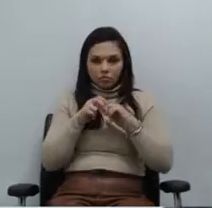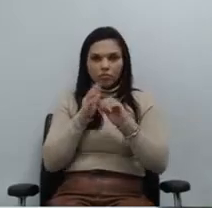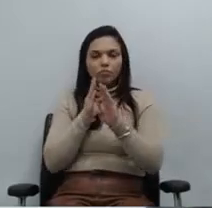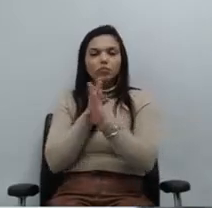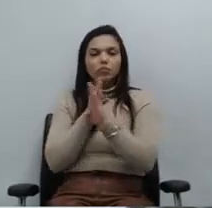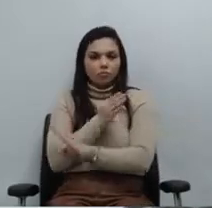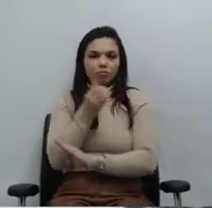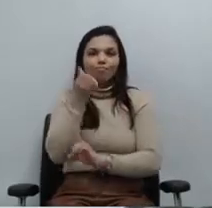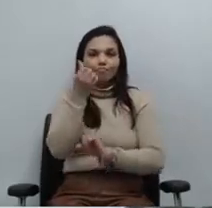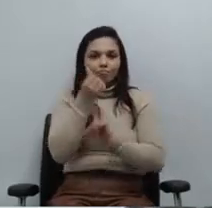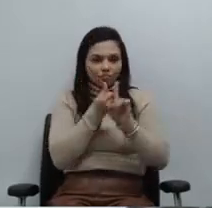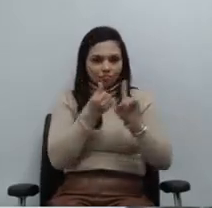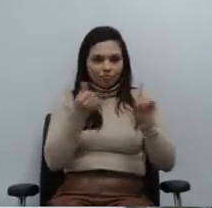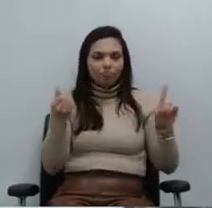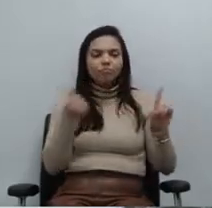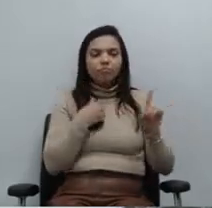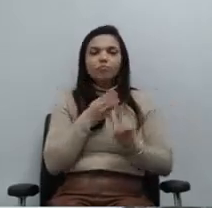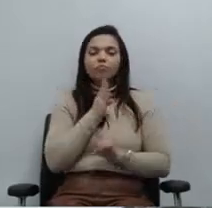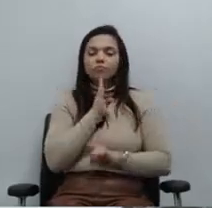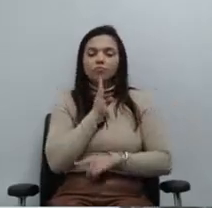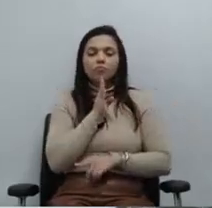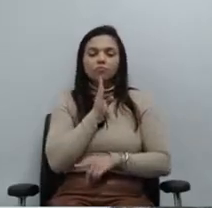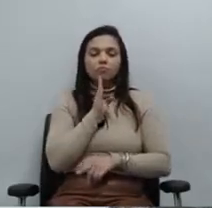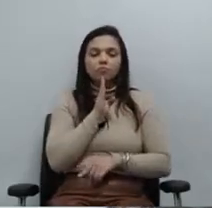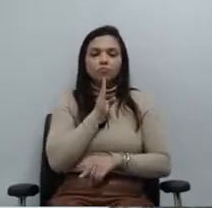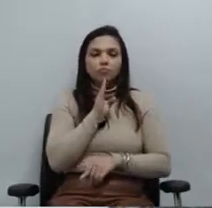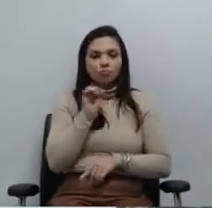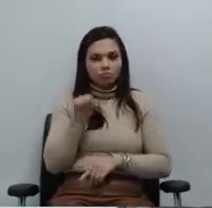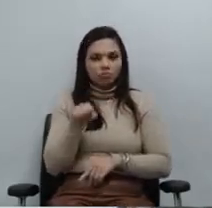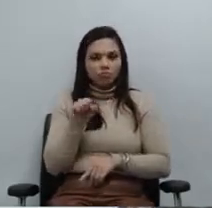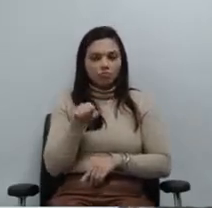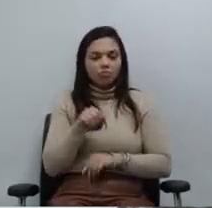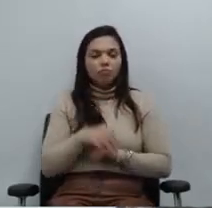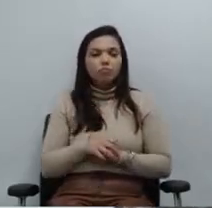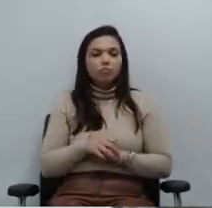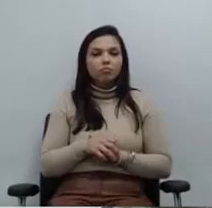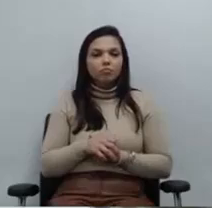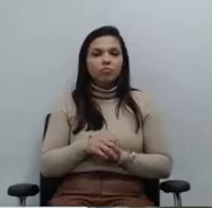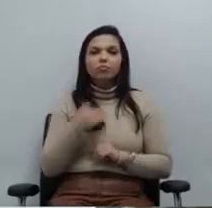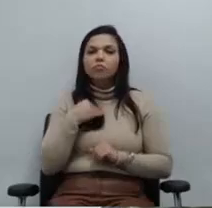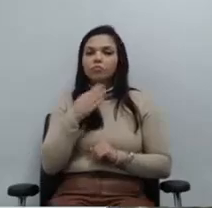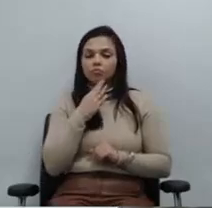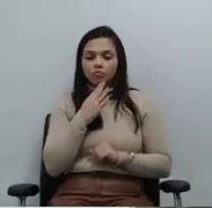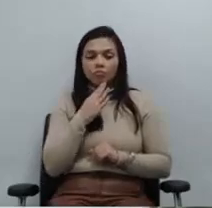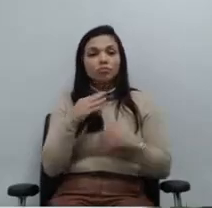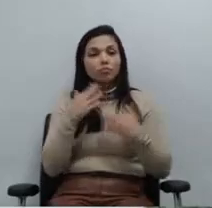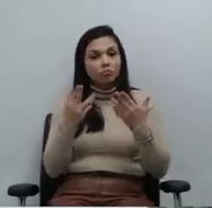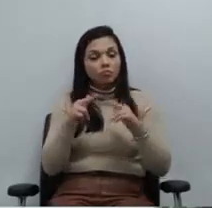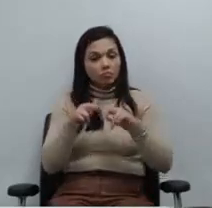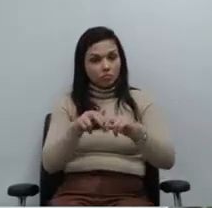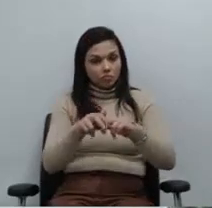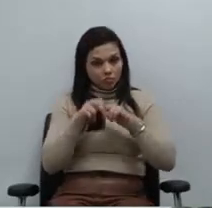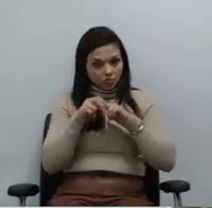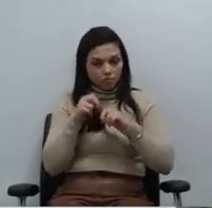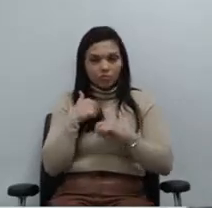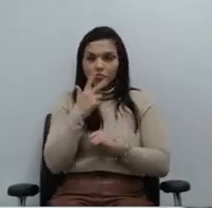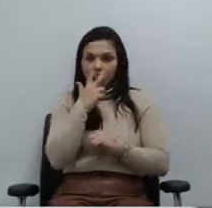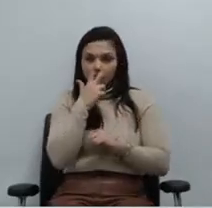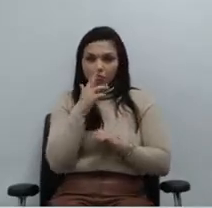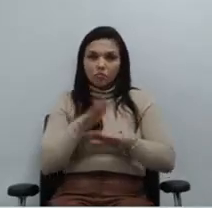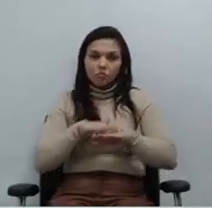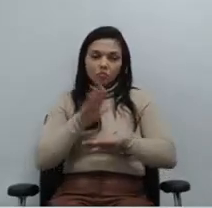Sim. Eu conheço esse precedente, eu vi, é até de uma defensora, né? Sim, eu tenho esse precedente também. Então, acho que é mais prudente